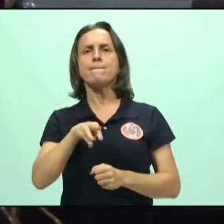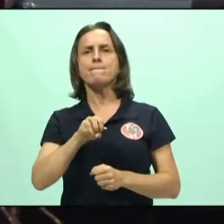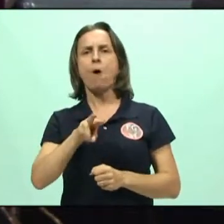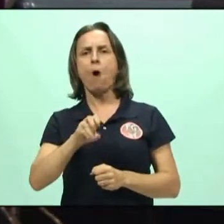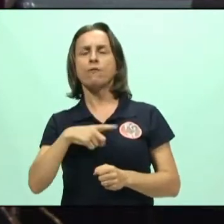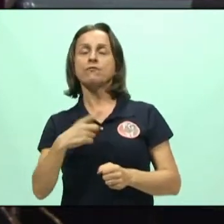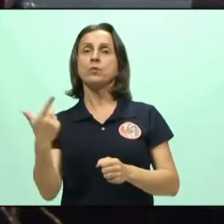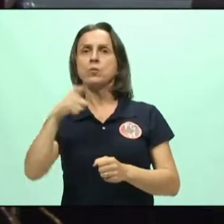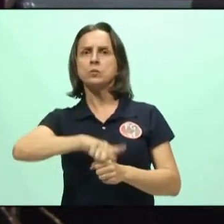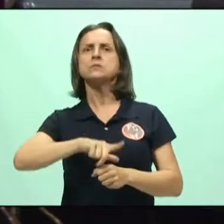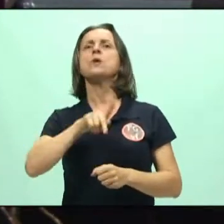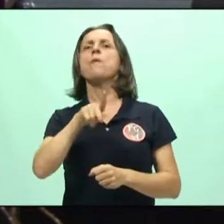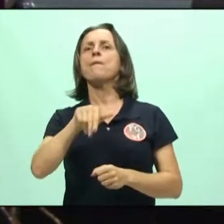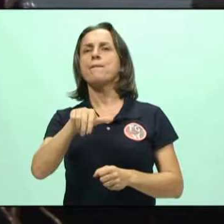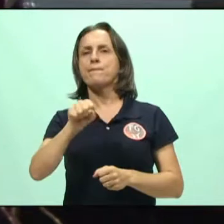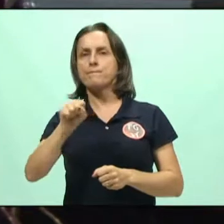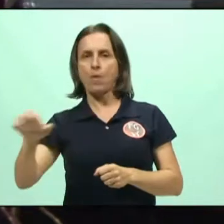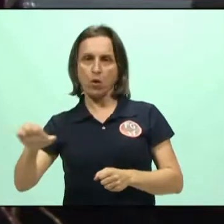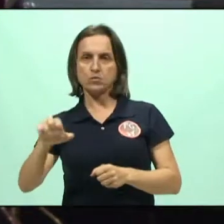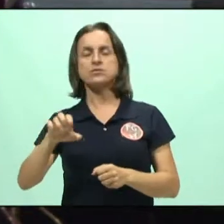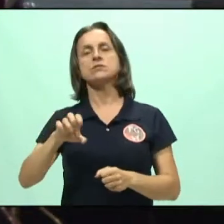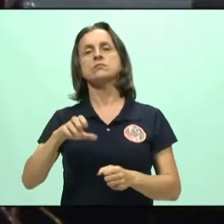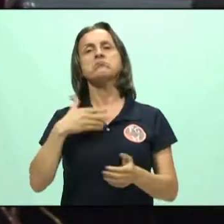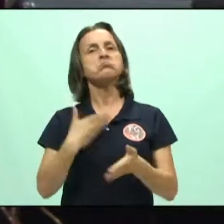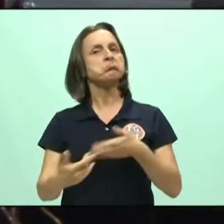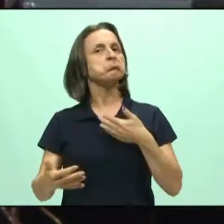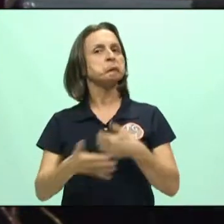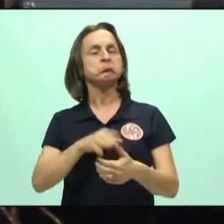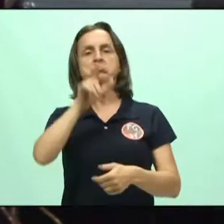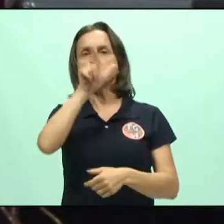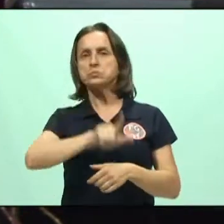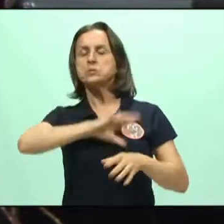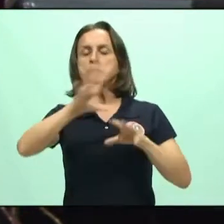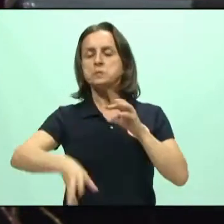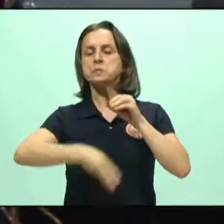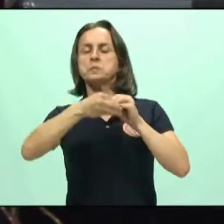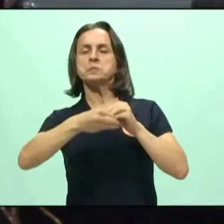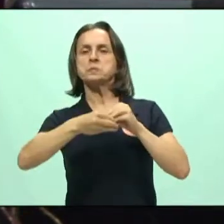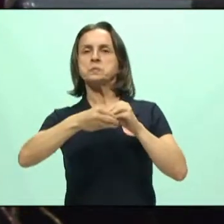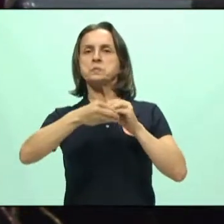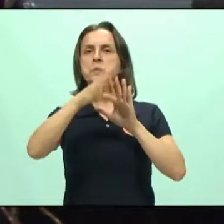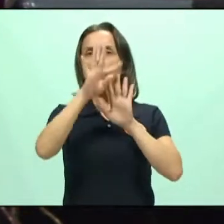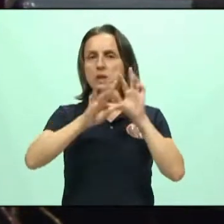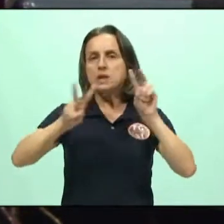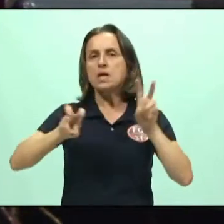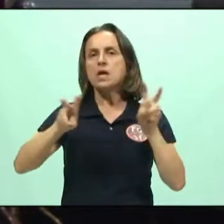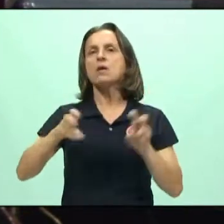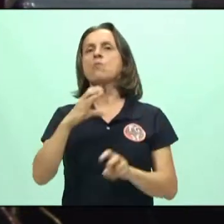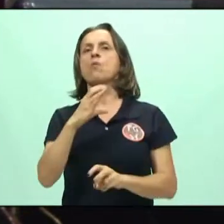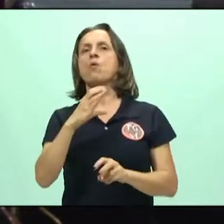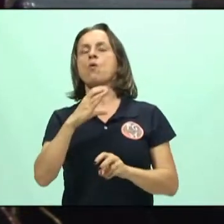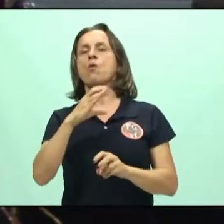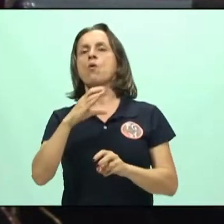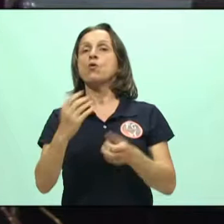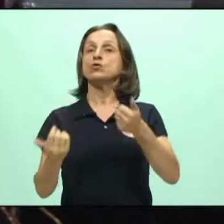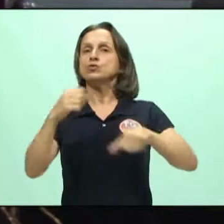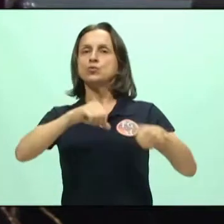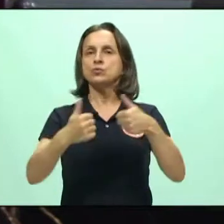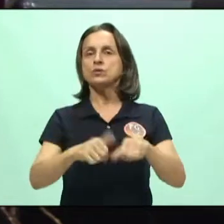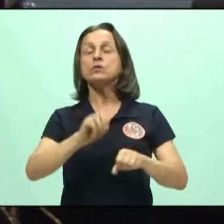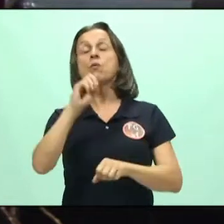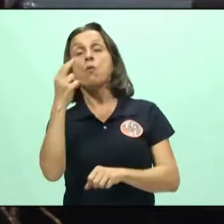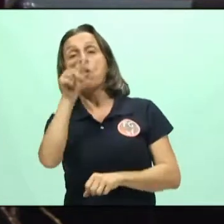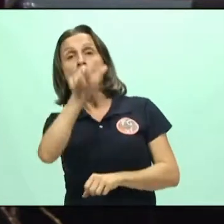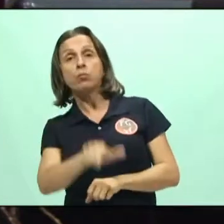sua posse seja para aquele que constar no termo de concessão do direito real de uso ou para o possuidor que o